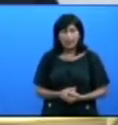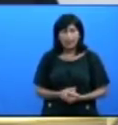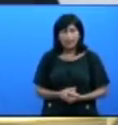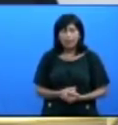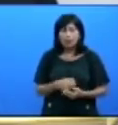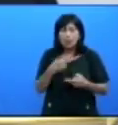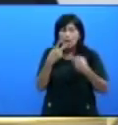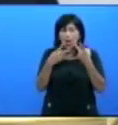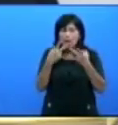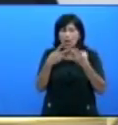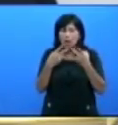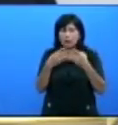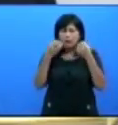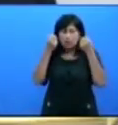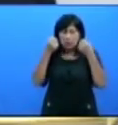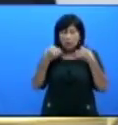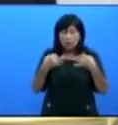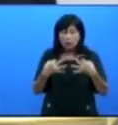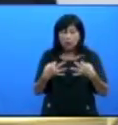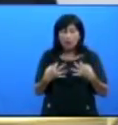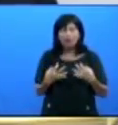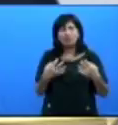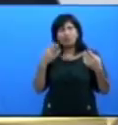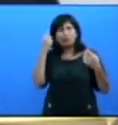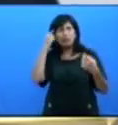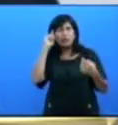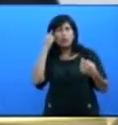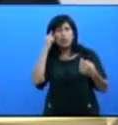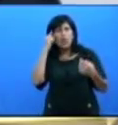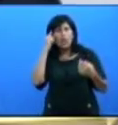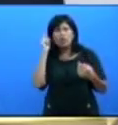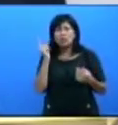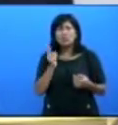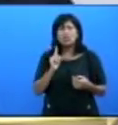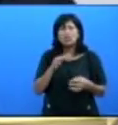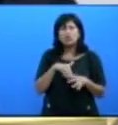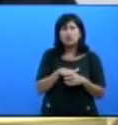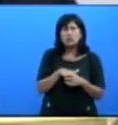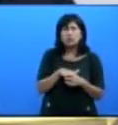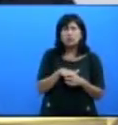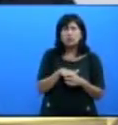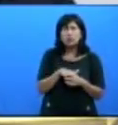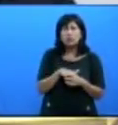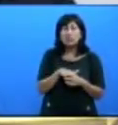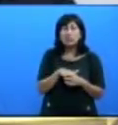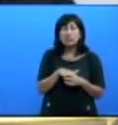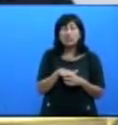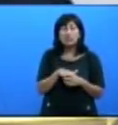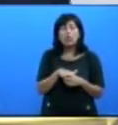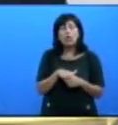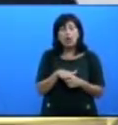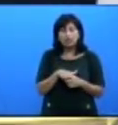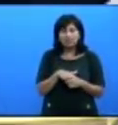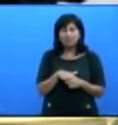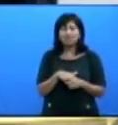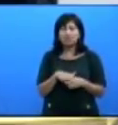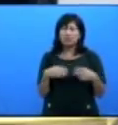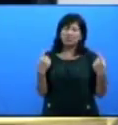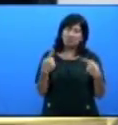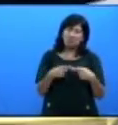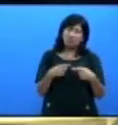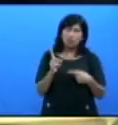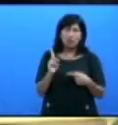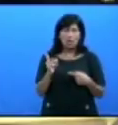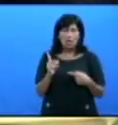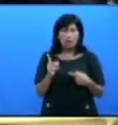comprometimento de não me abster em votação, mas eu estou justificando o porquê. Eu quero concordar com os colegas. É um